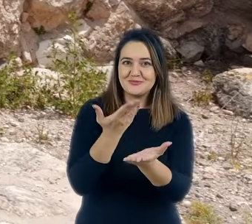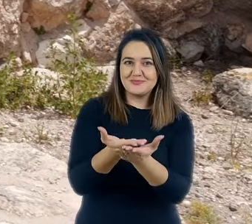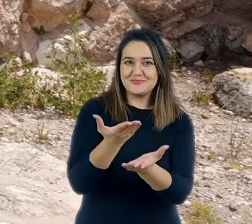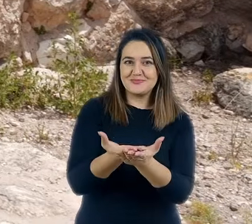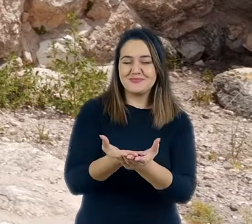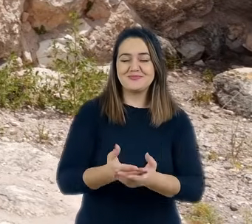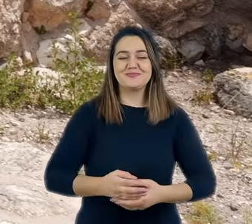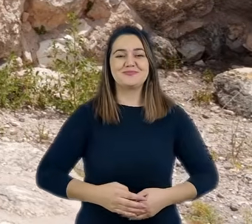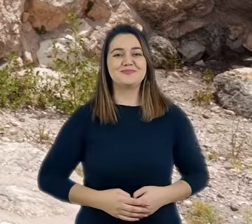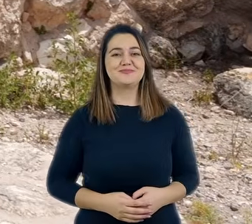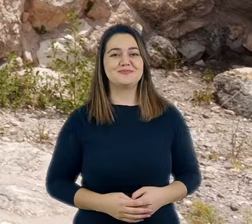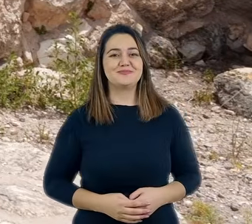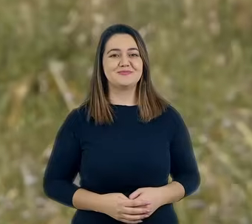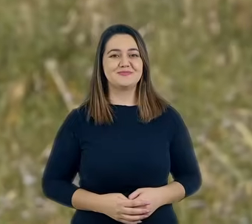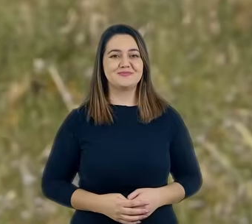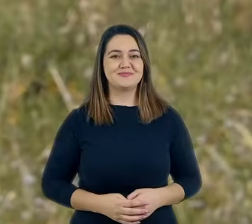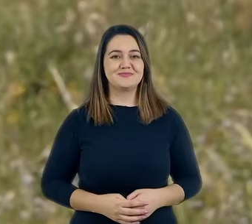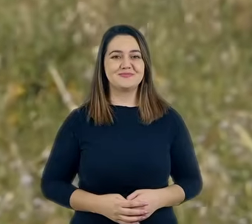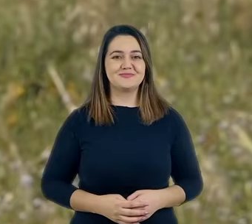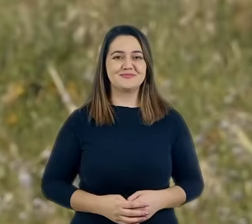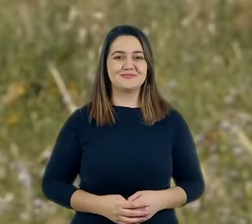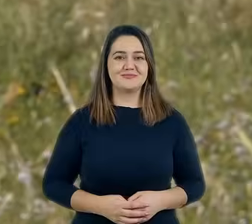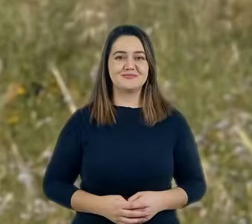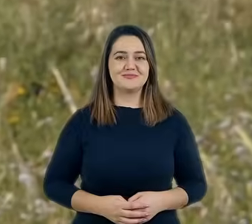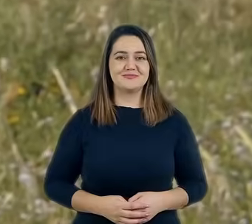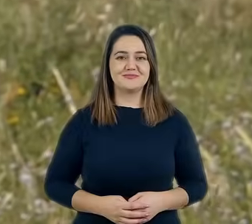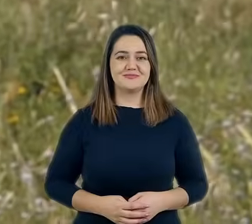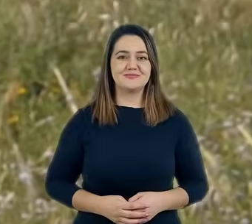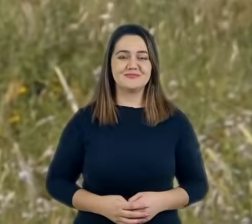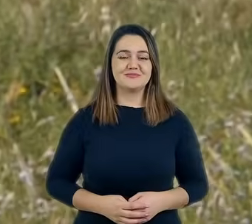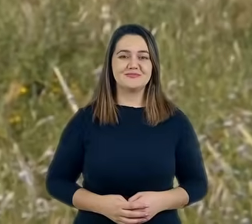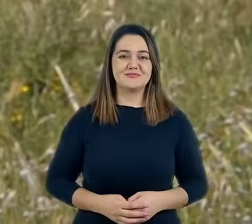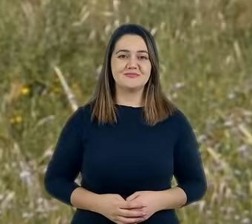porque o Evidências está só começando.